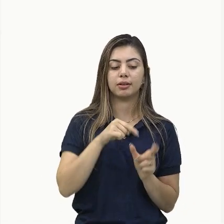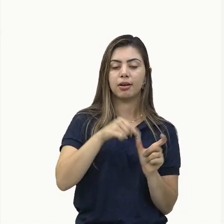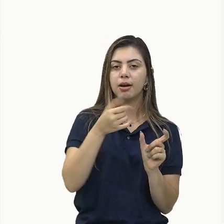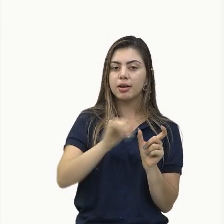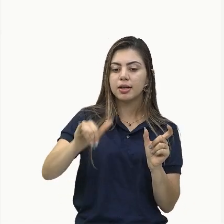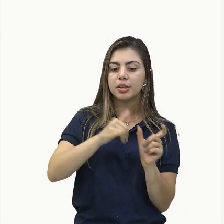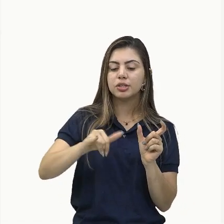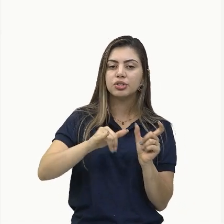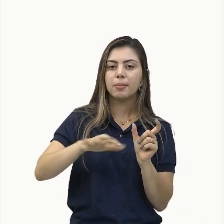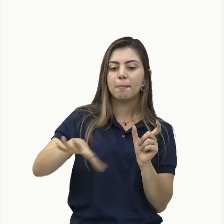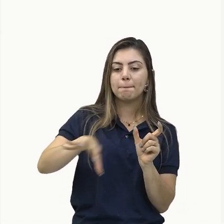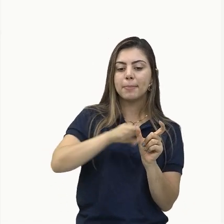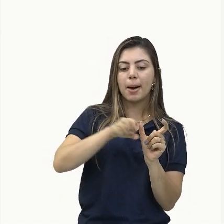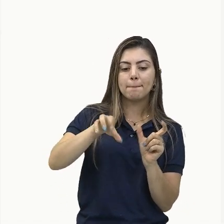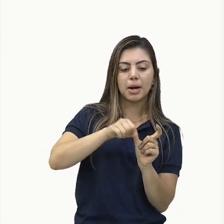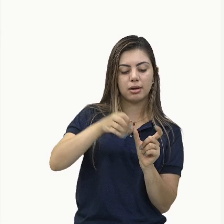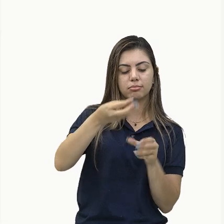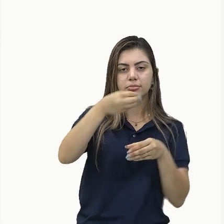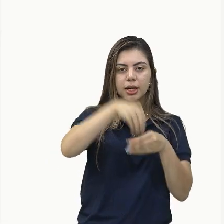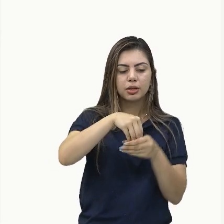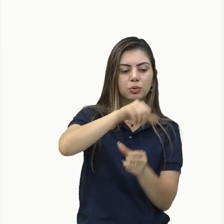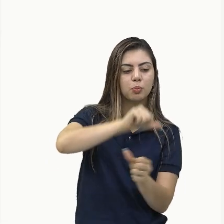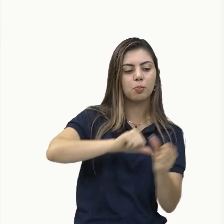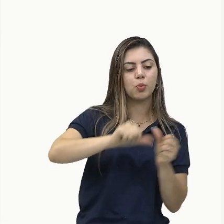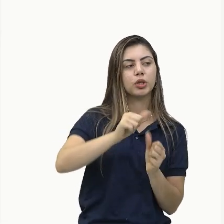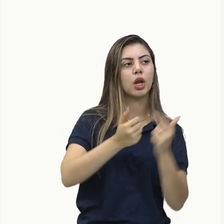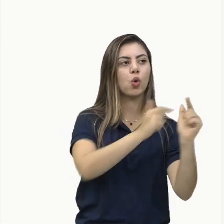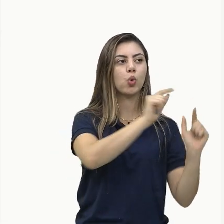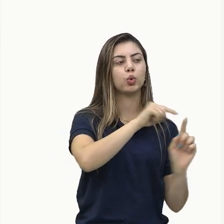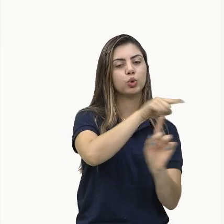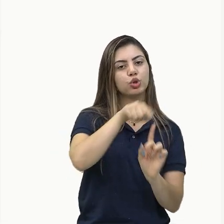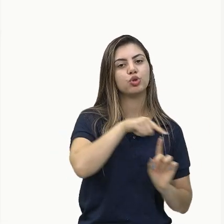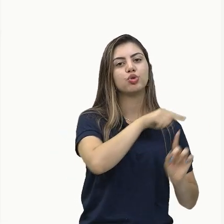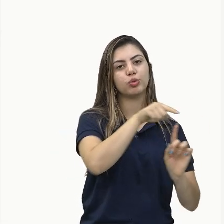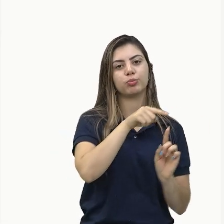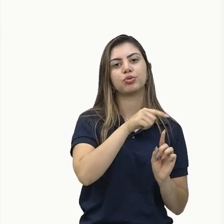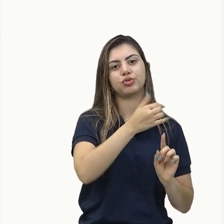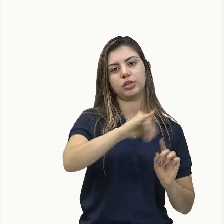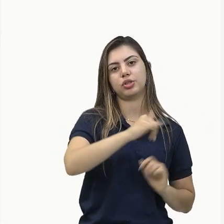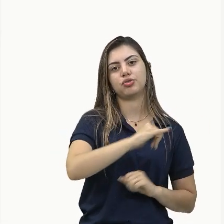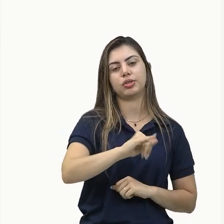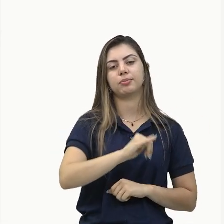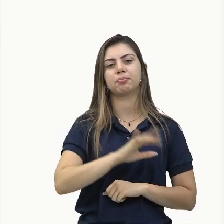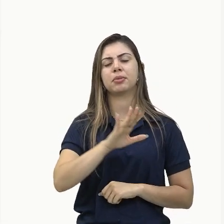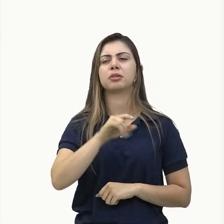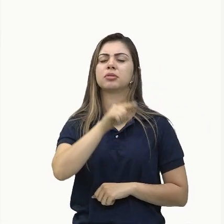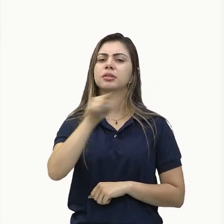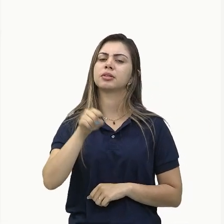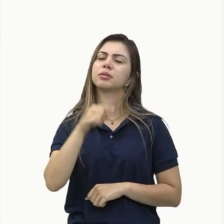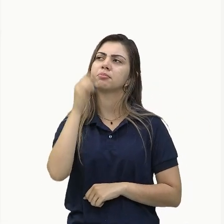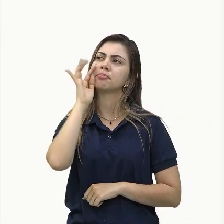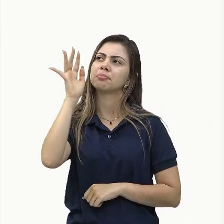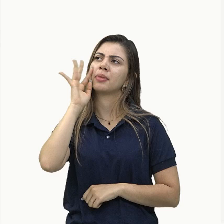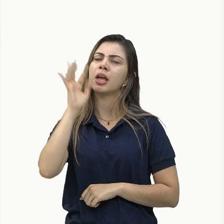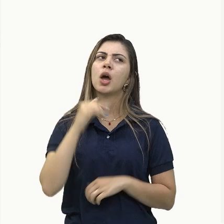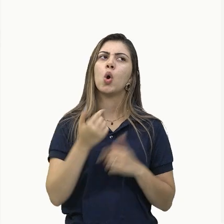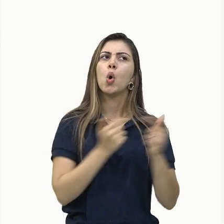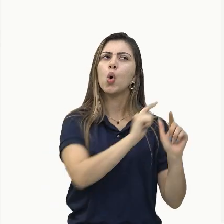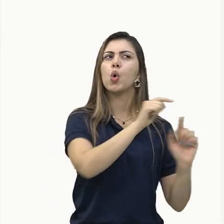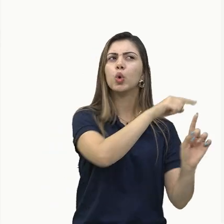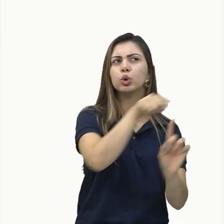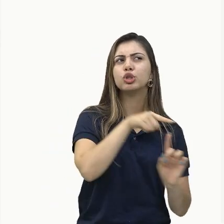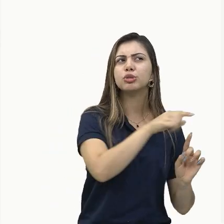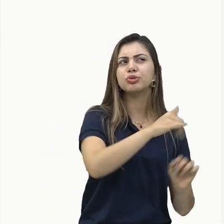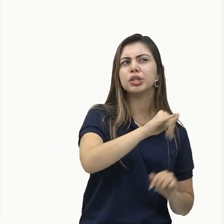em um circuito em outras formas de energia. Aí você pode ficar se perguntando, outras formas de energia?